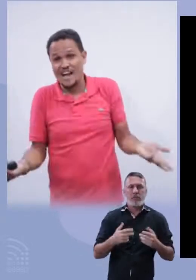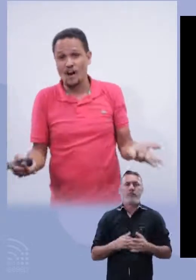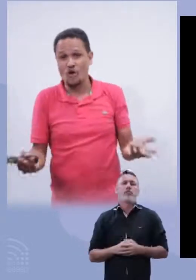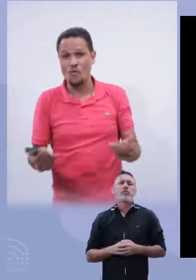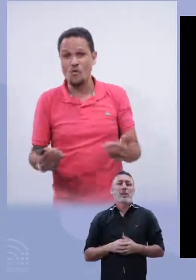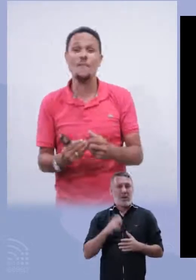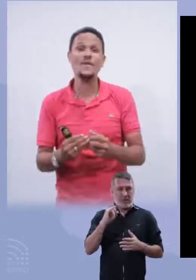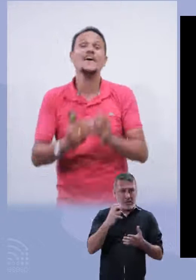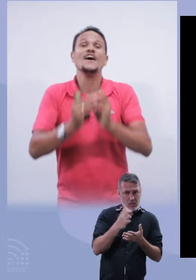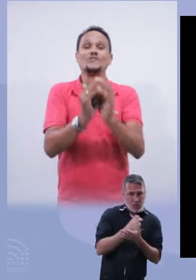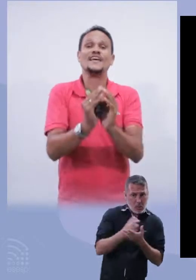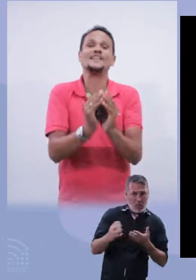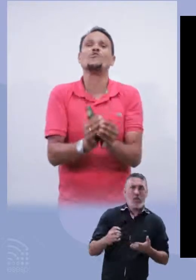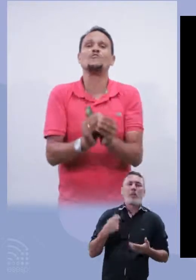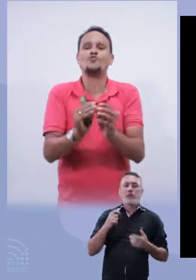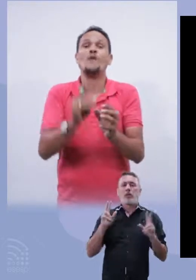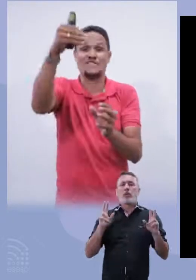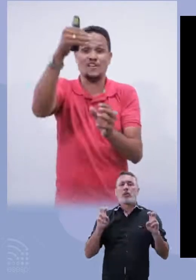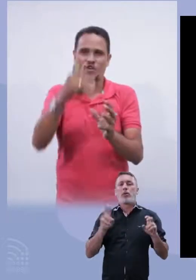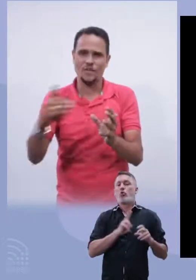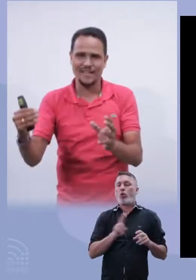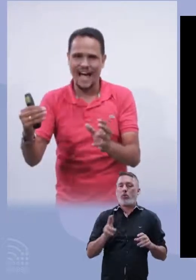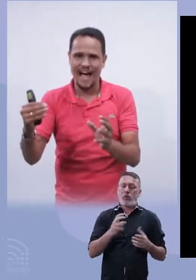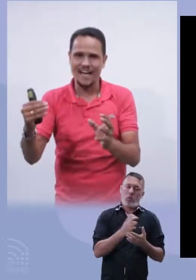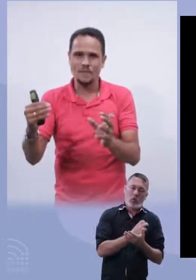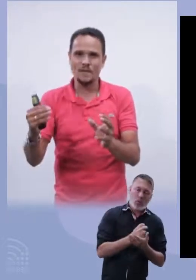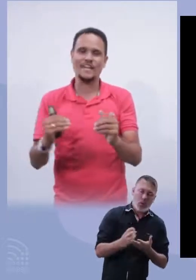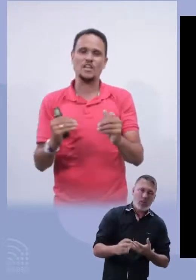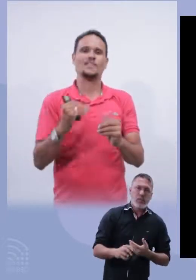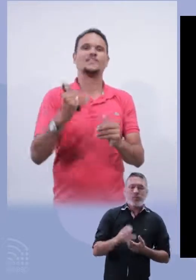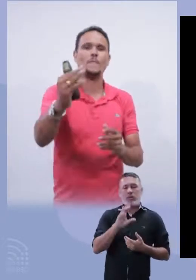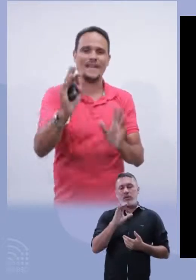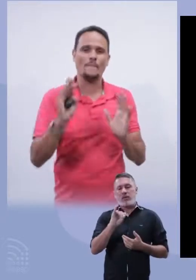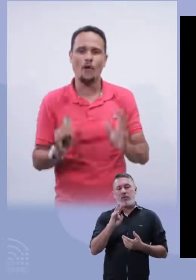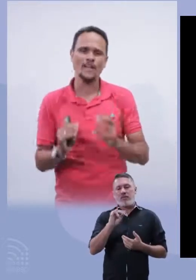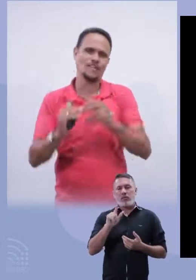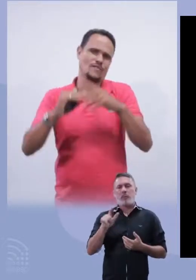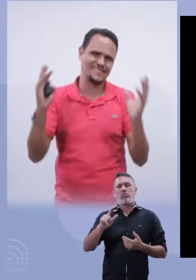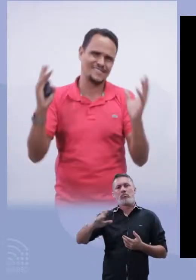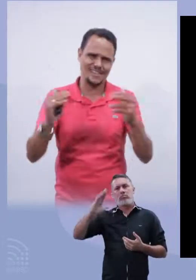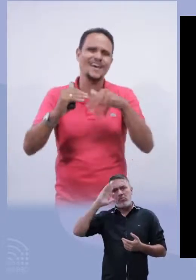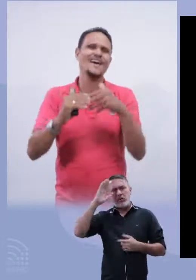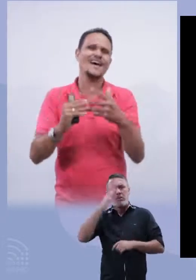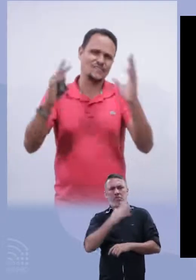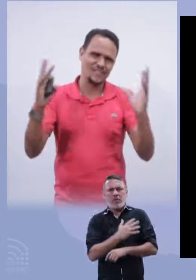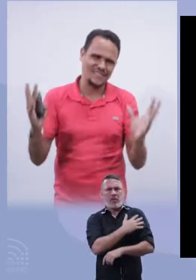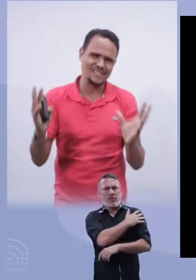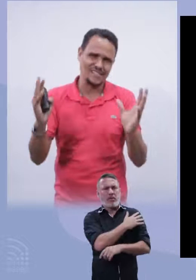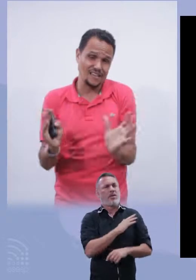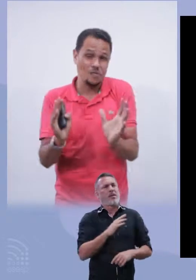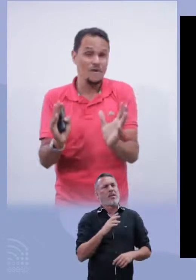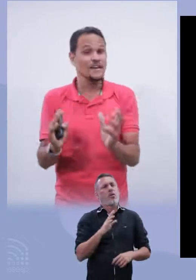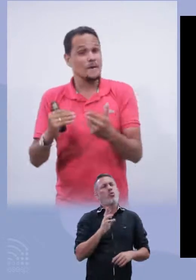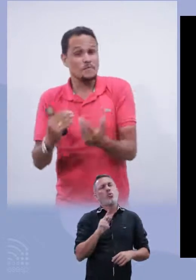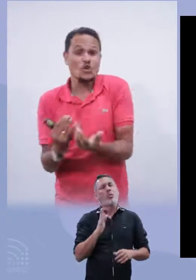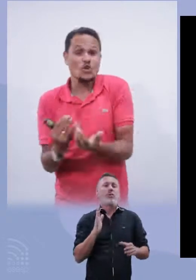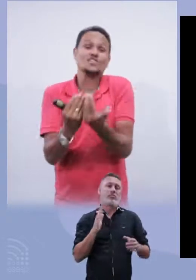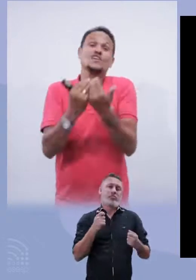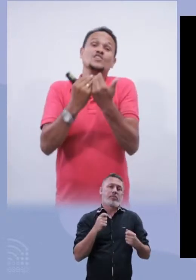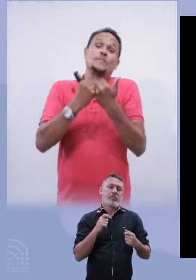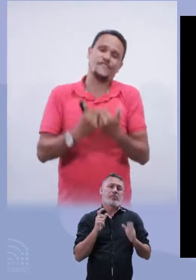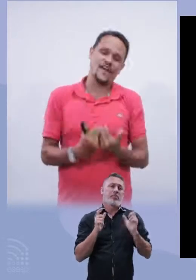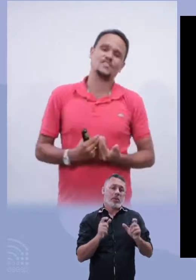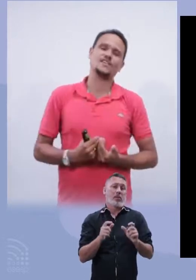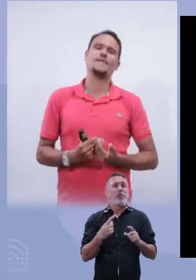a gente encarar como golpe, vamos ter que dar o nome de golpe civil-militar. Militar não meteu o pé na porta, não é assim essa fantasia. Então, só